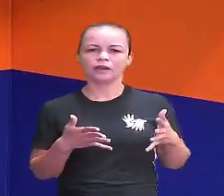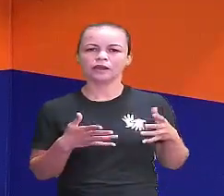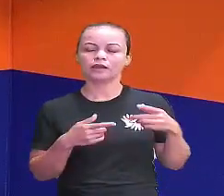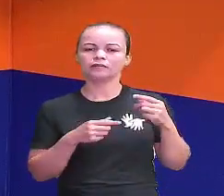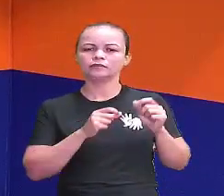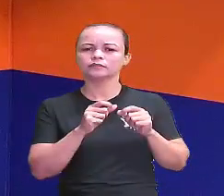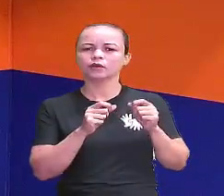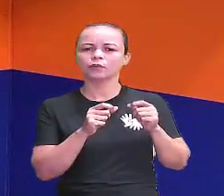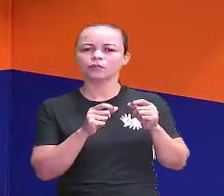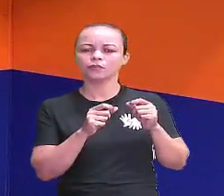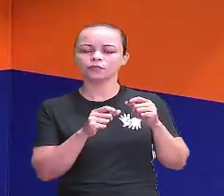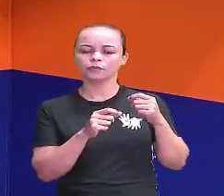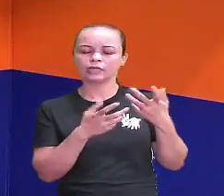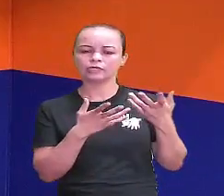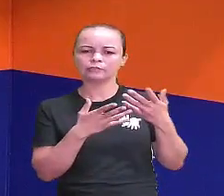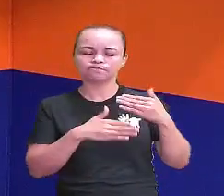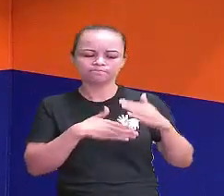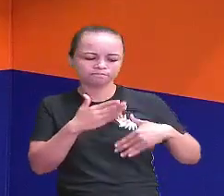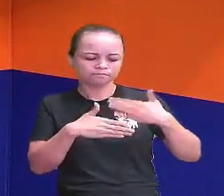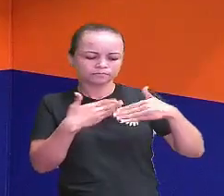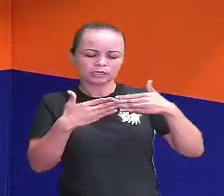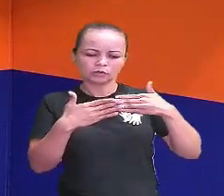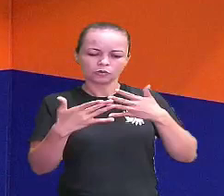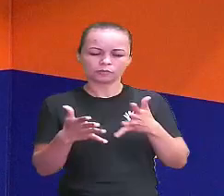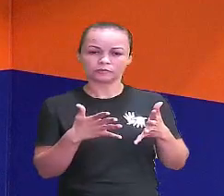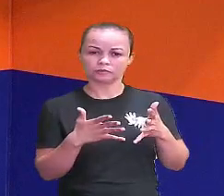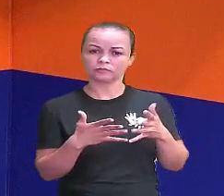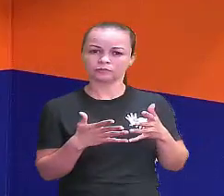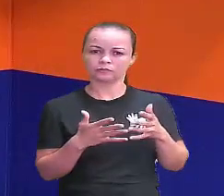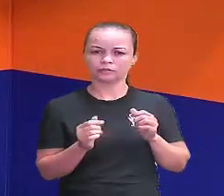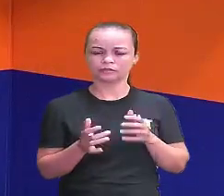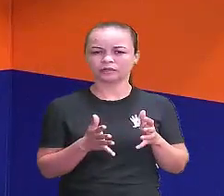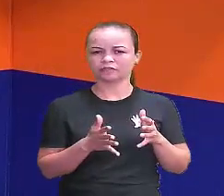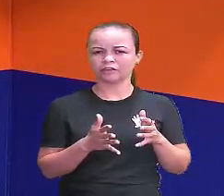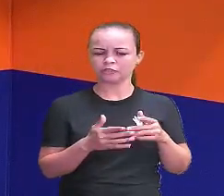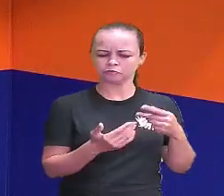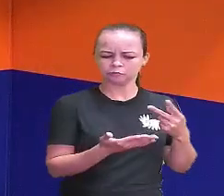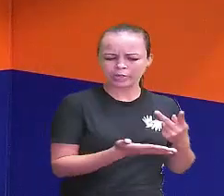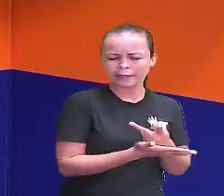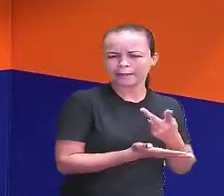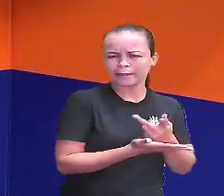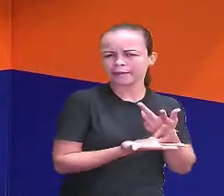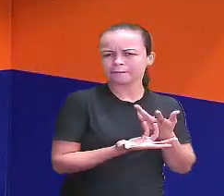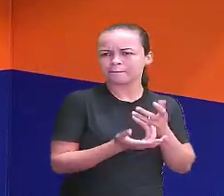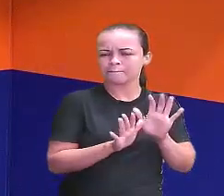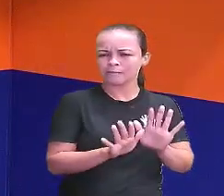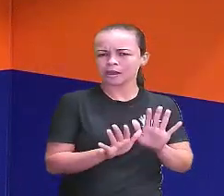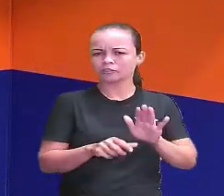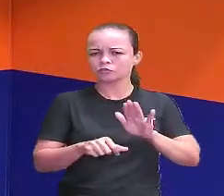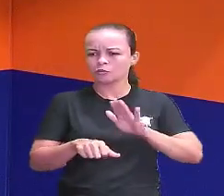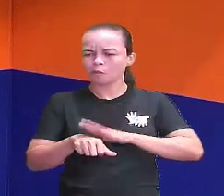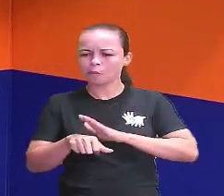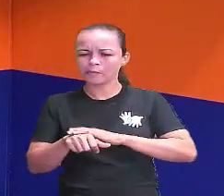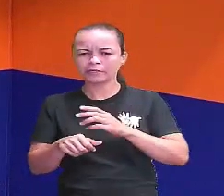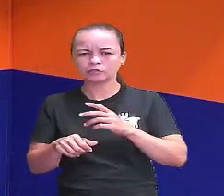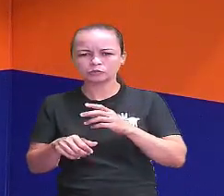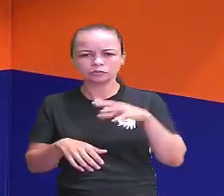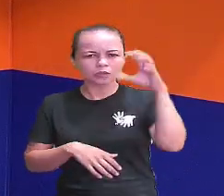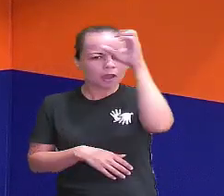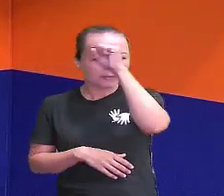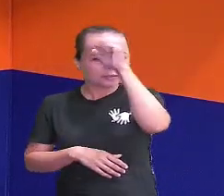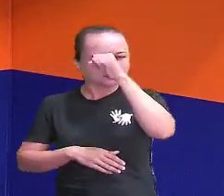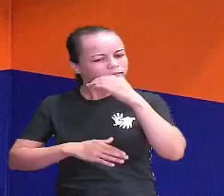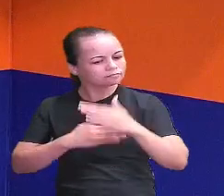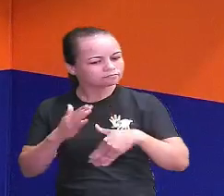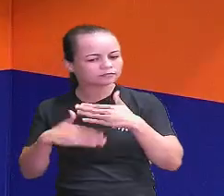ele permite que justamente a gente possa, mesmo através do erro, a gente usar como um momento de aprendizado. Mas um momento da gente